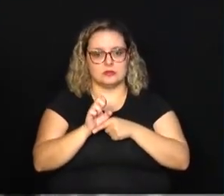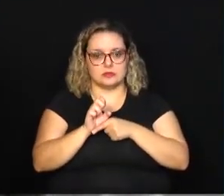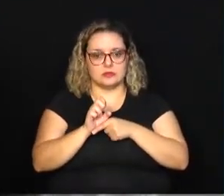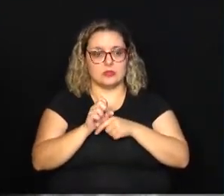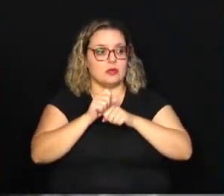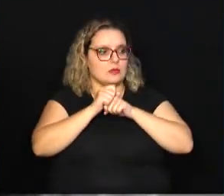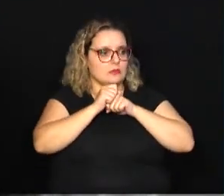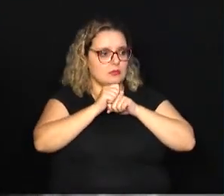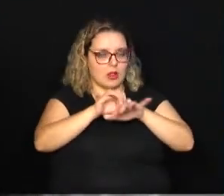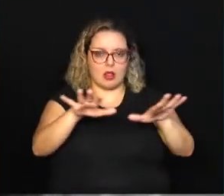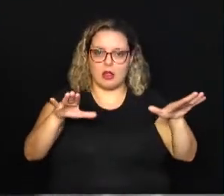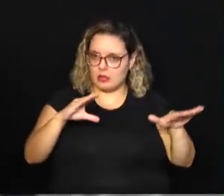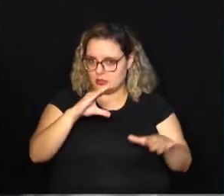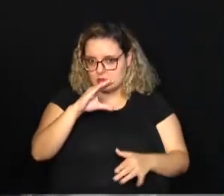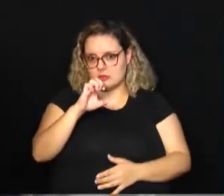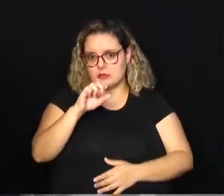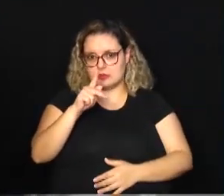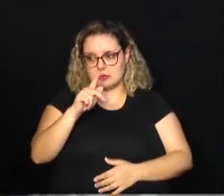cepas, e